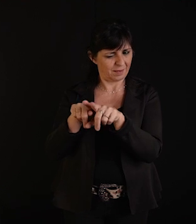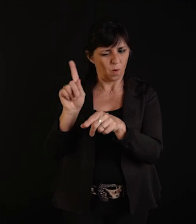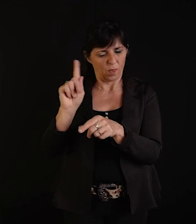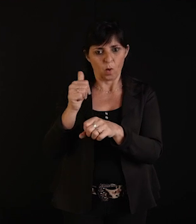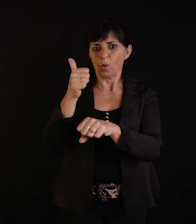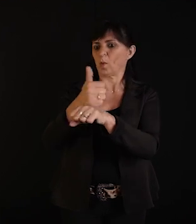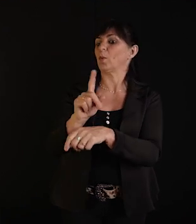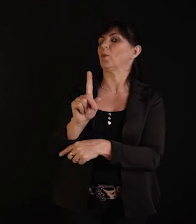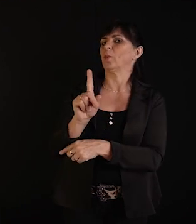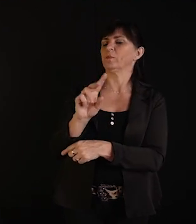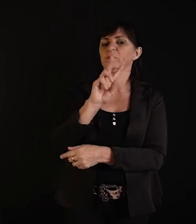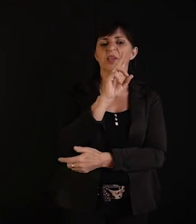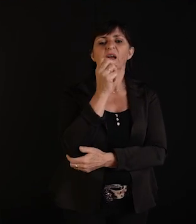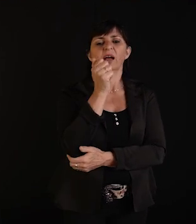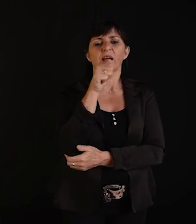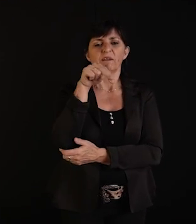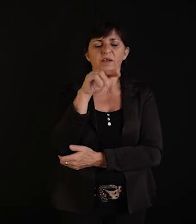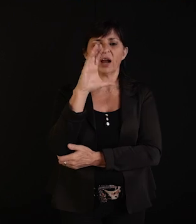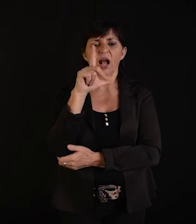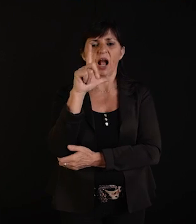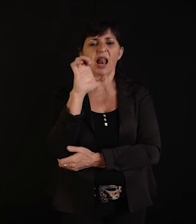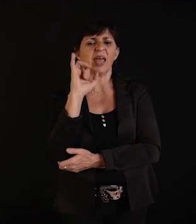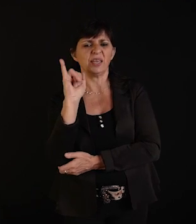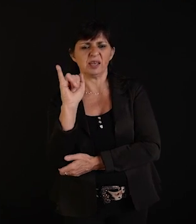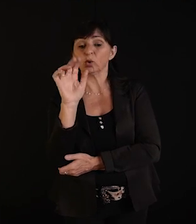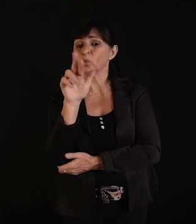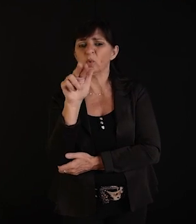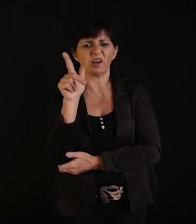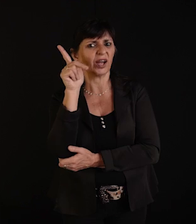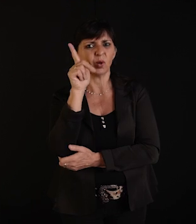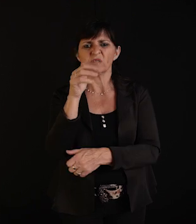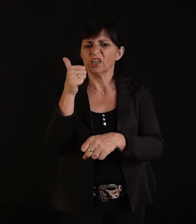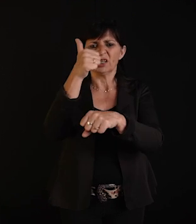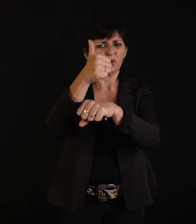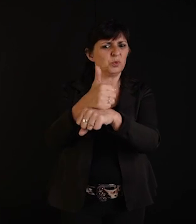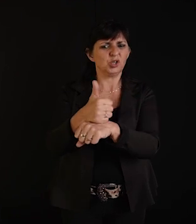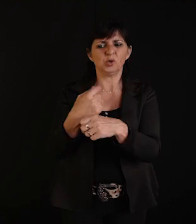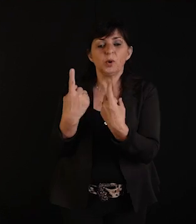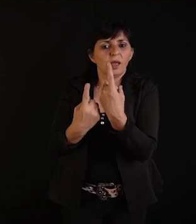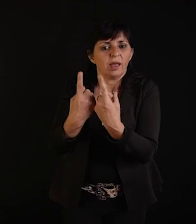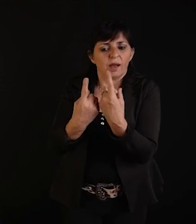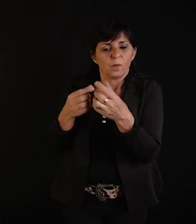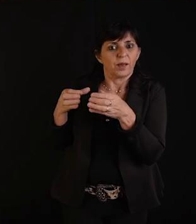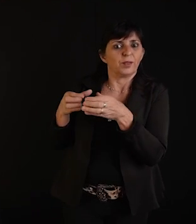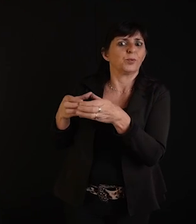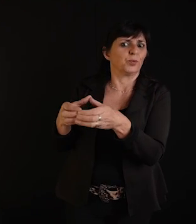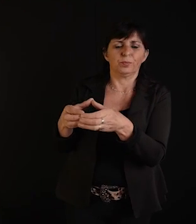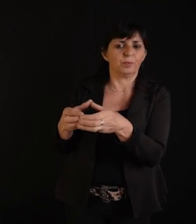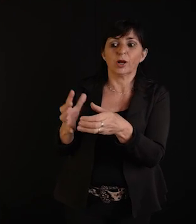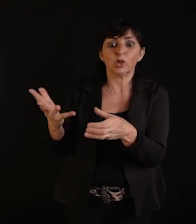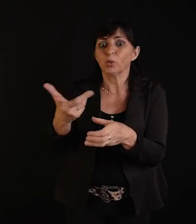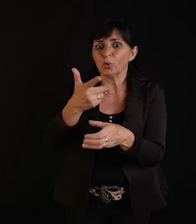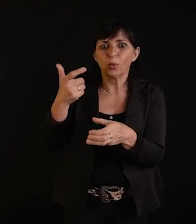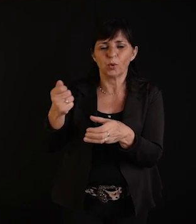Porque o Van Clay não substitui ninguém, os Monarcas, todos os componentes são insubstituíveis. Sou fã de cada um,